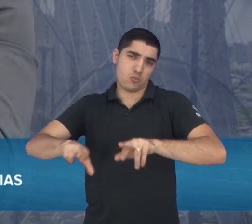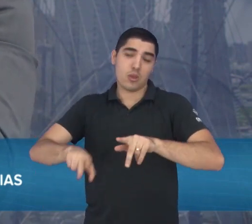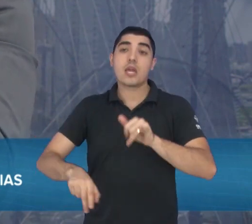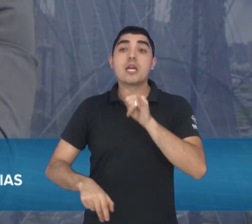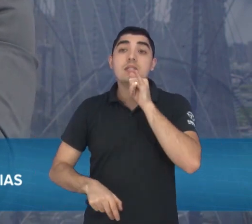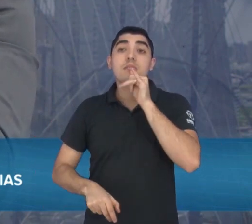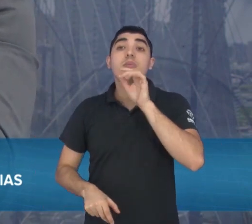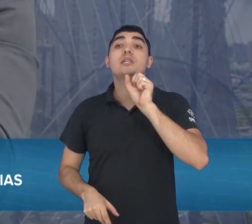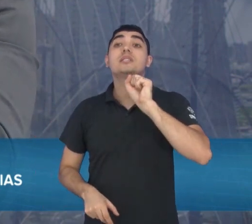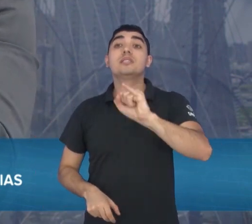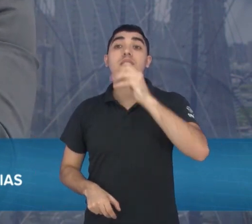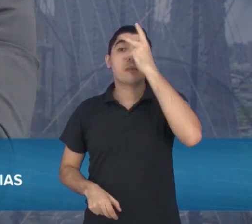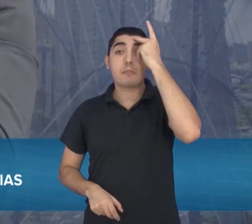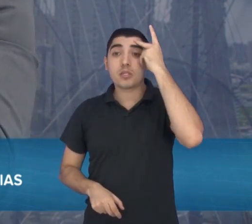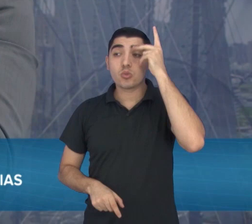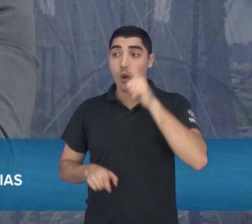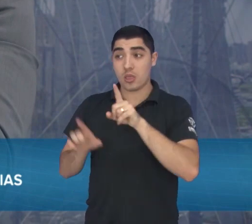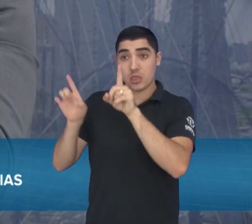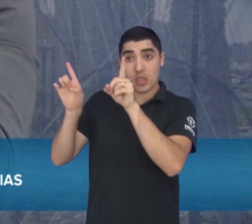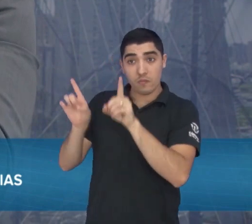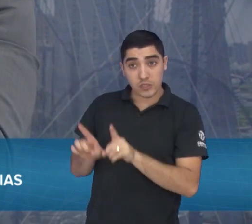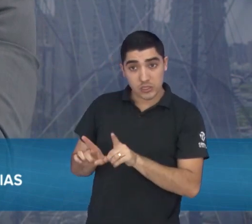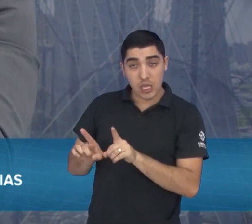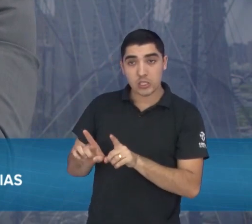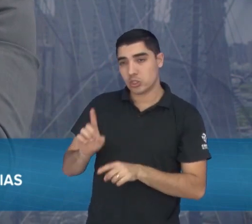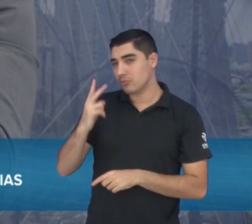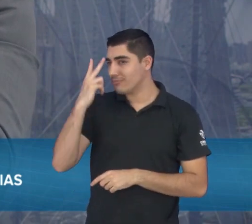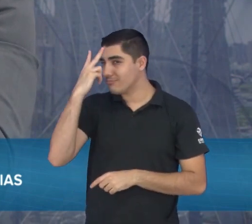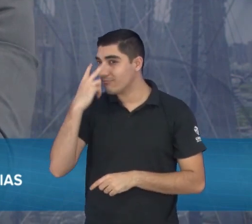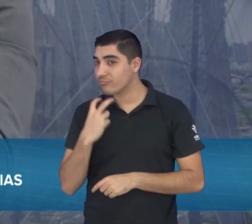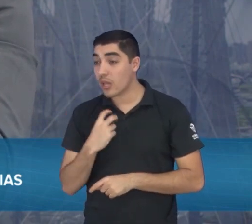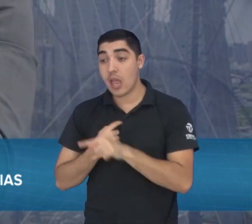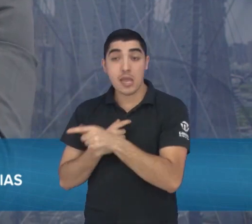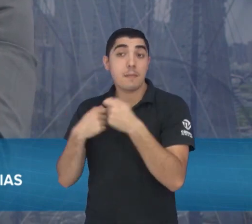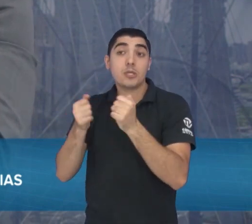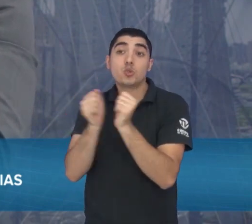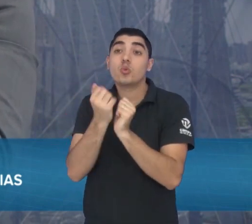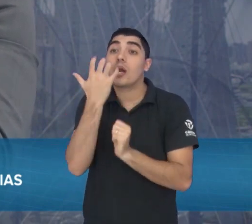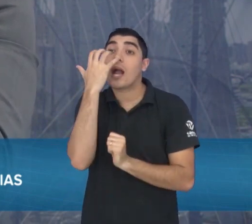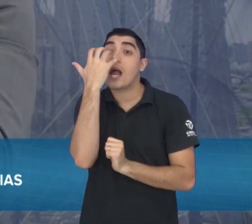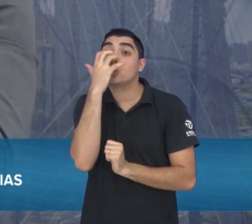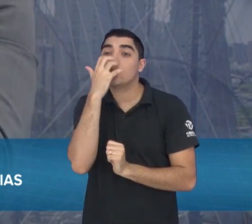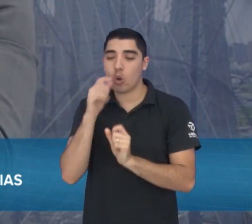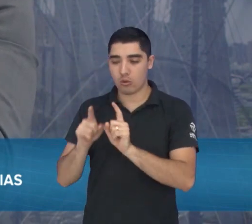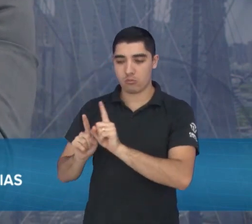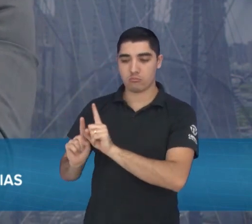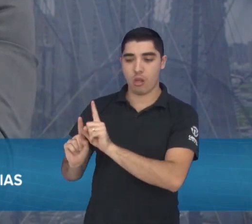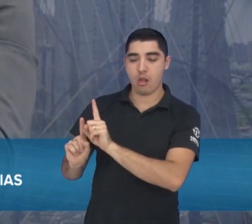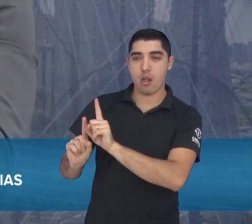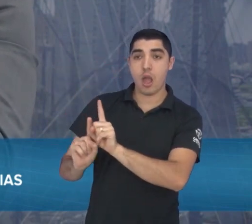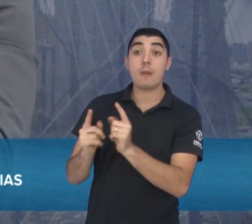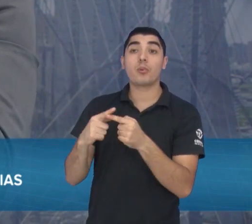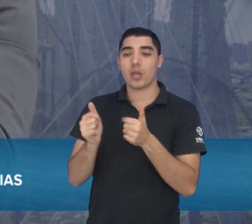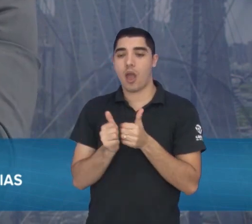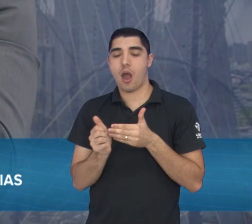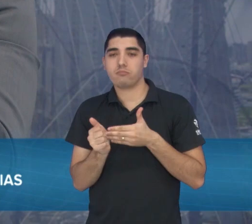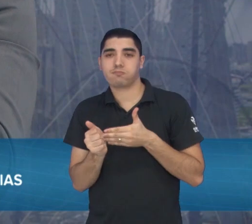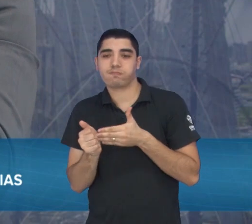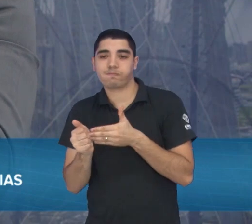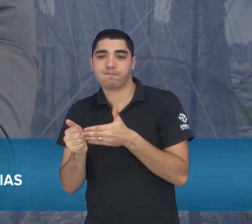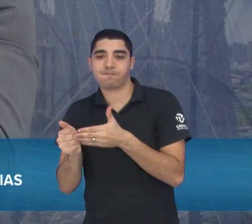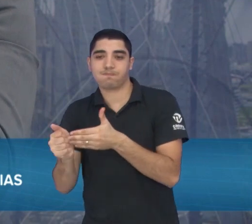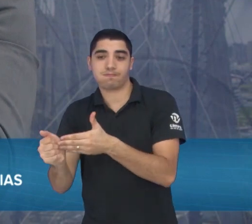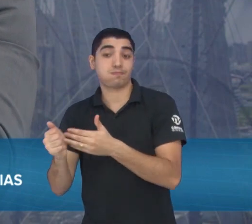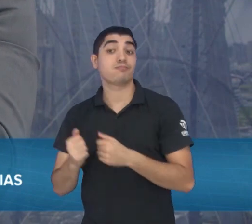de necessidade especial, por exemplo, visual, e ele precisa de um cão-guia para trafegar, para estar se conduzindo, vai